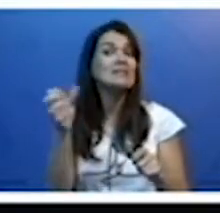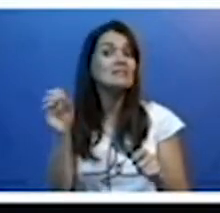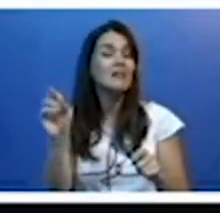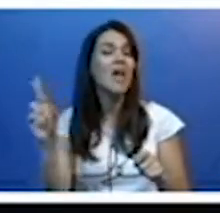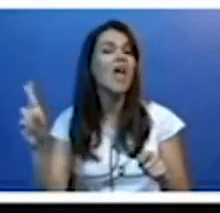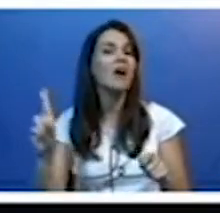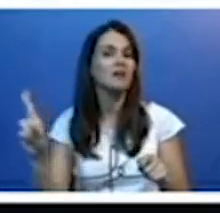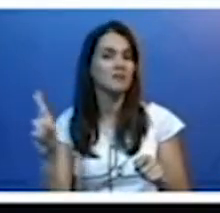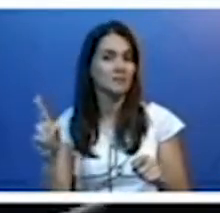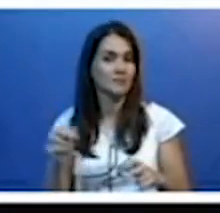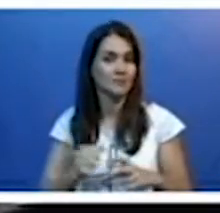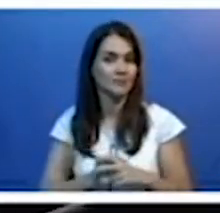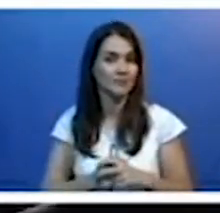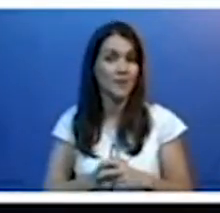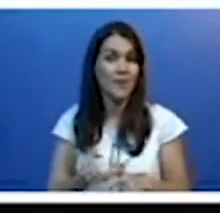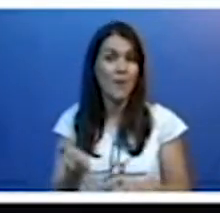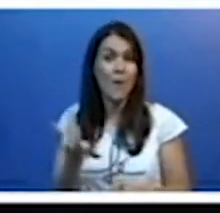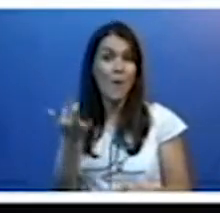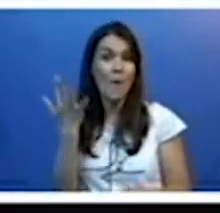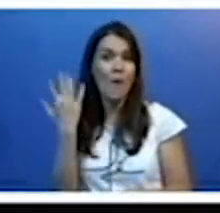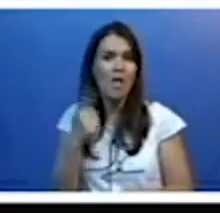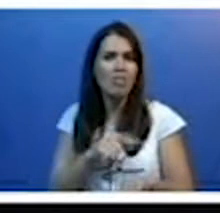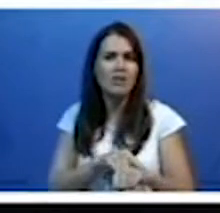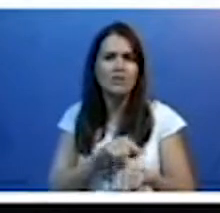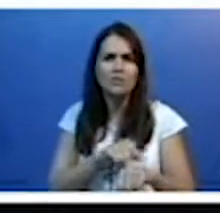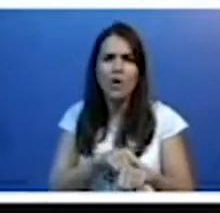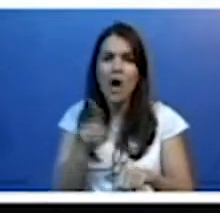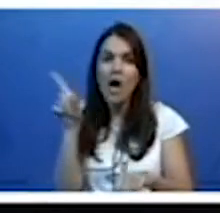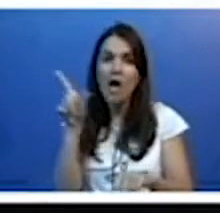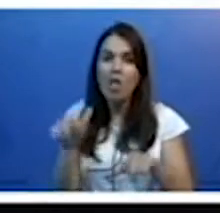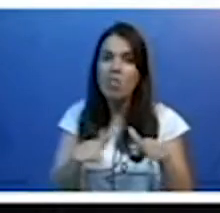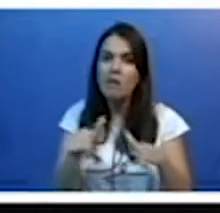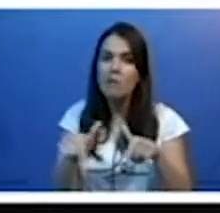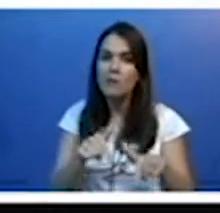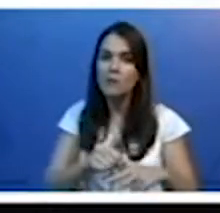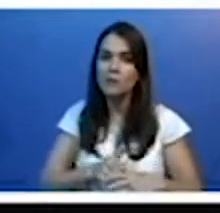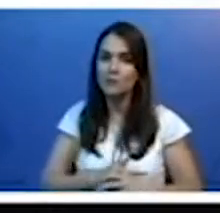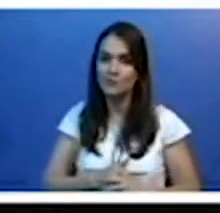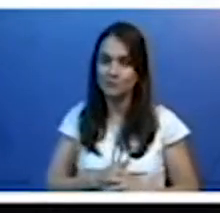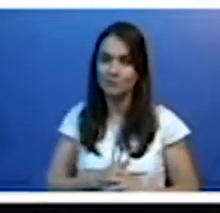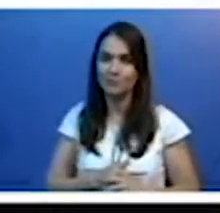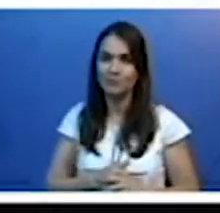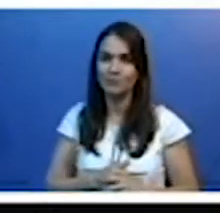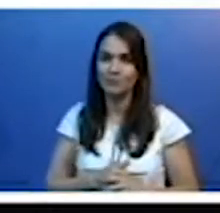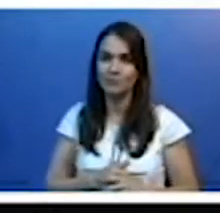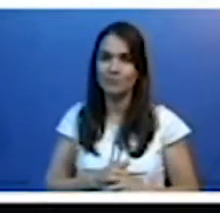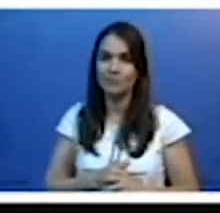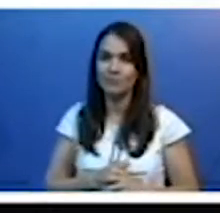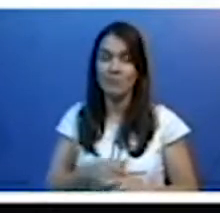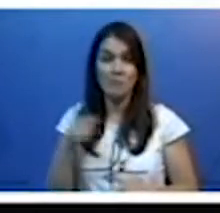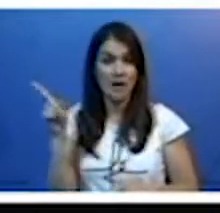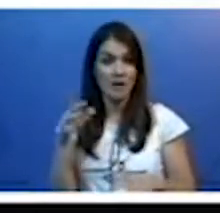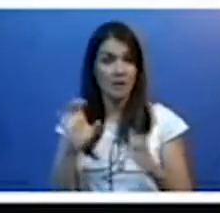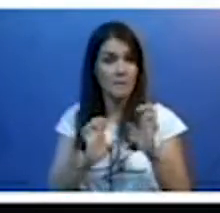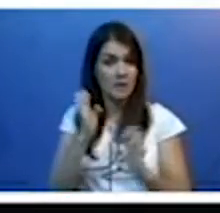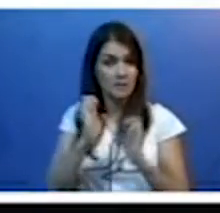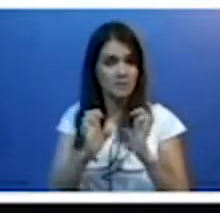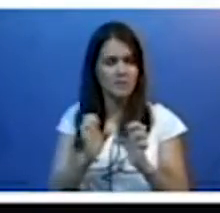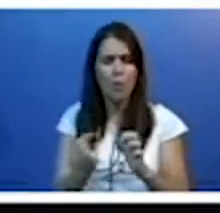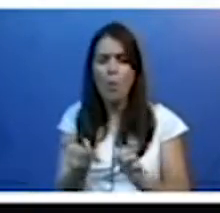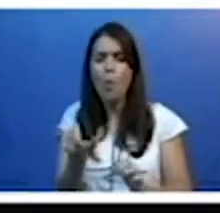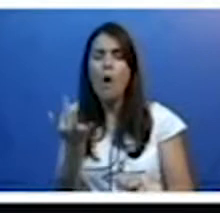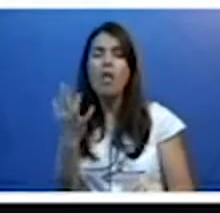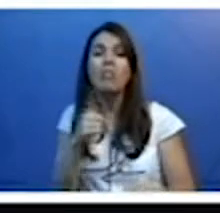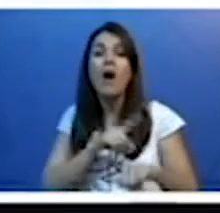R$5.760. Quantas horas Marcela trabalhou para essa empresa nesse mês?